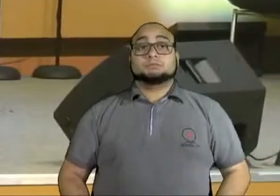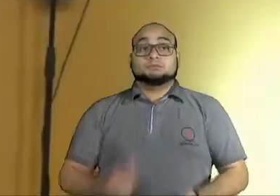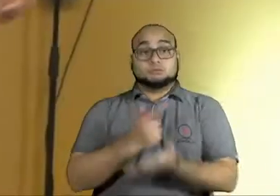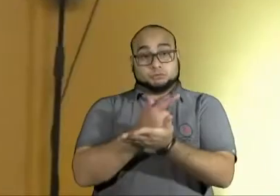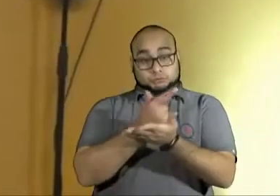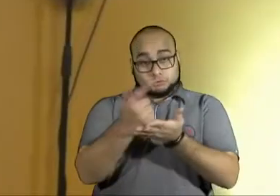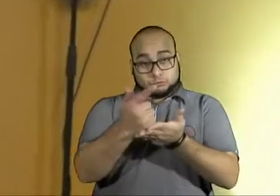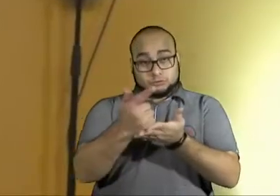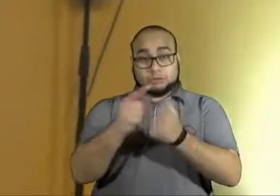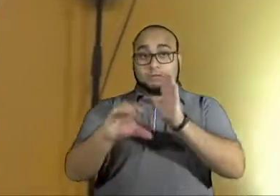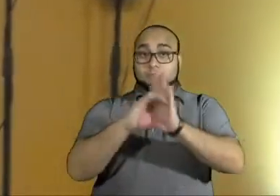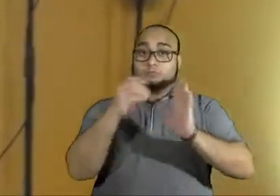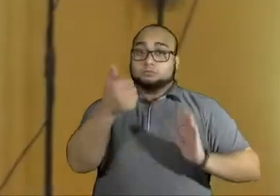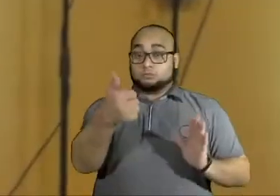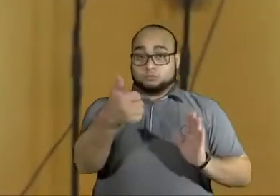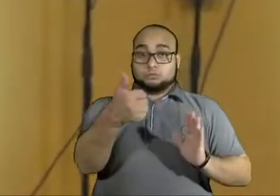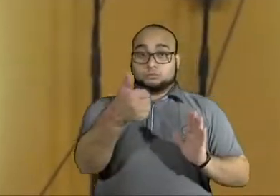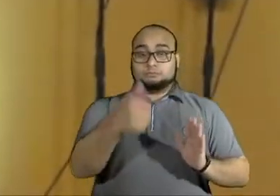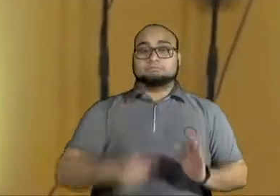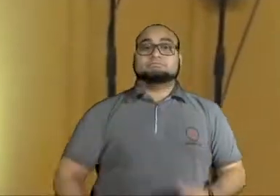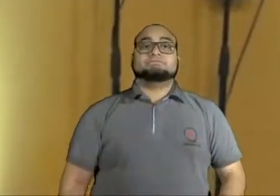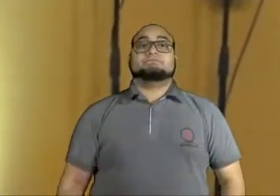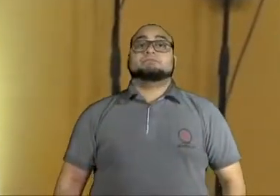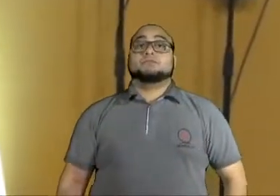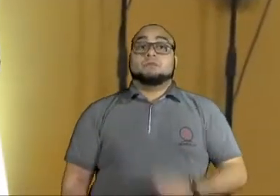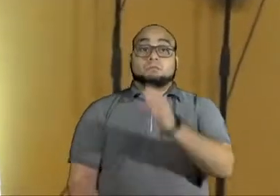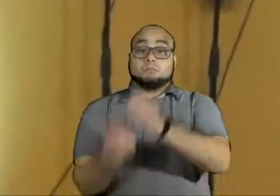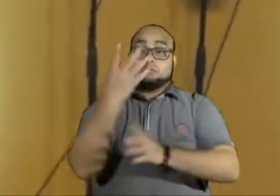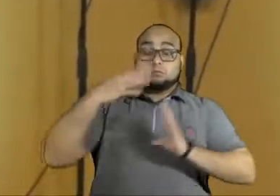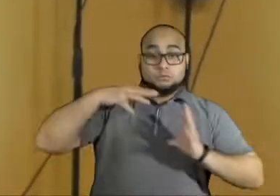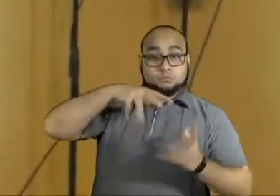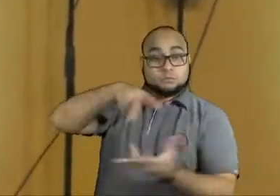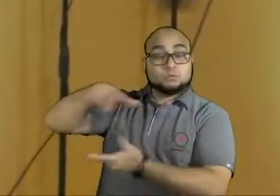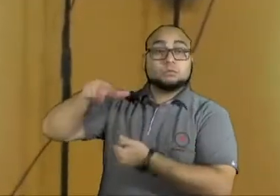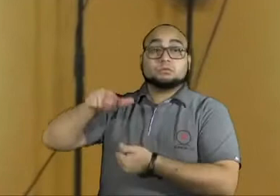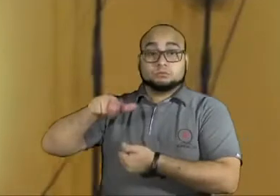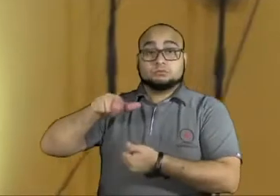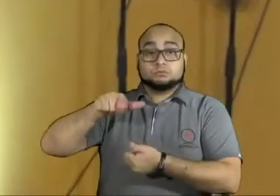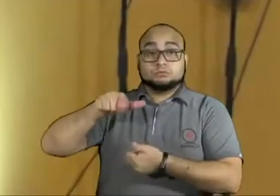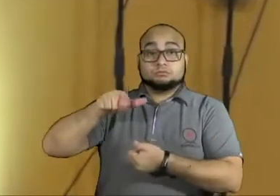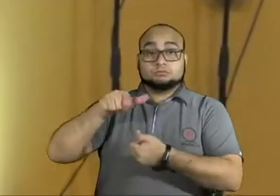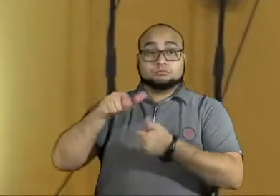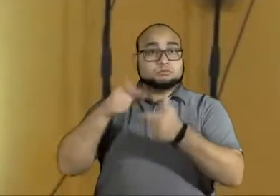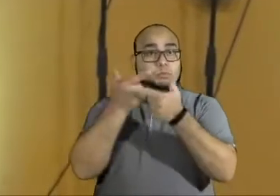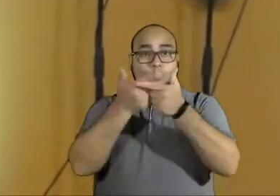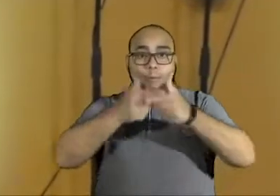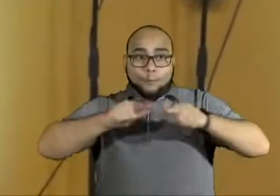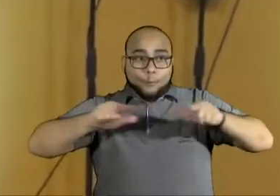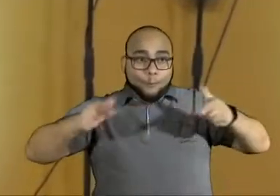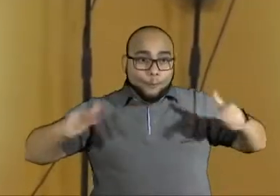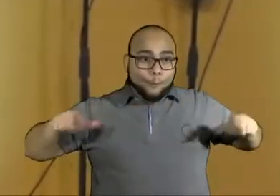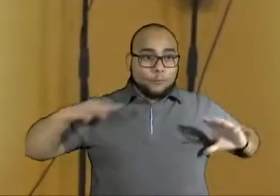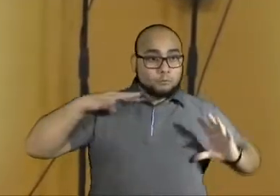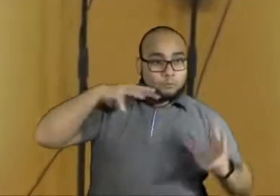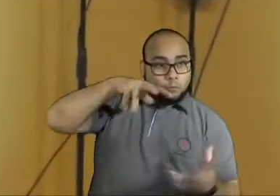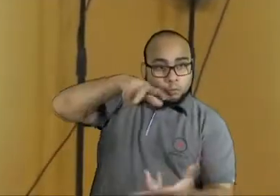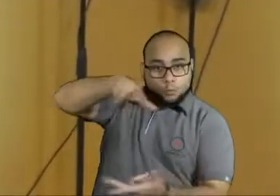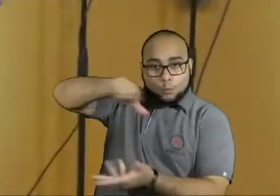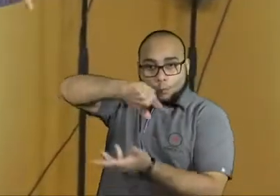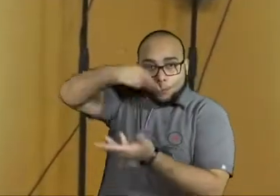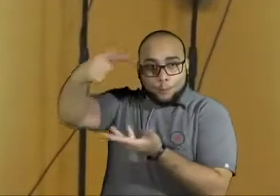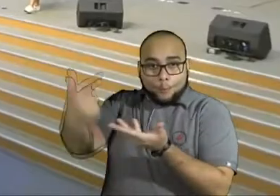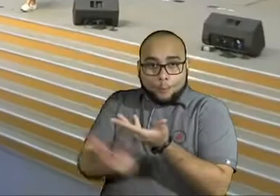1. No princípio, a terra era sem forma e vazia. Complete, por favor, aí. Eu vou dizer, olha, não havia nada. Complete aí. Não